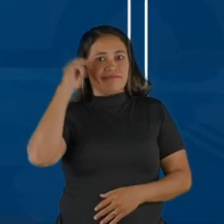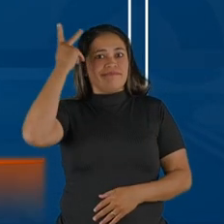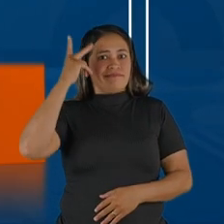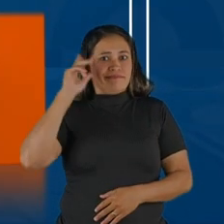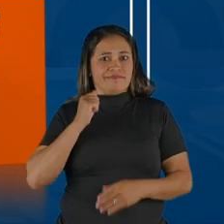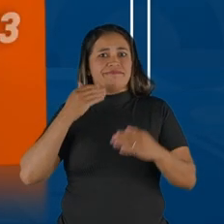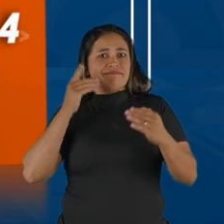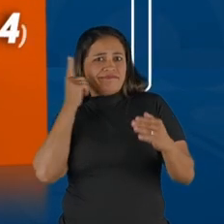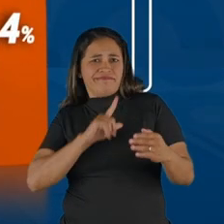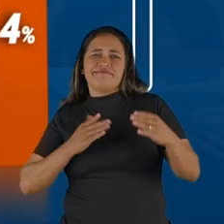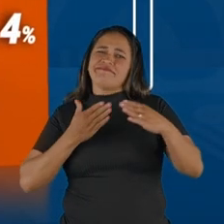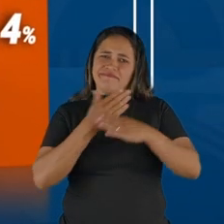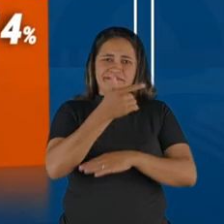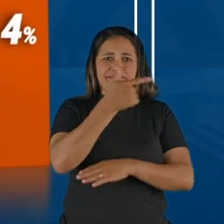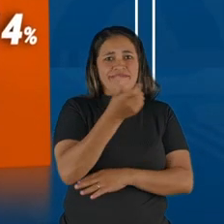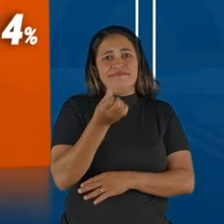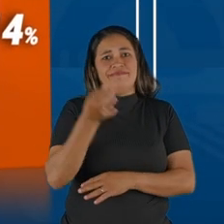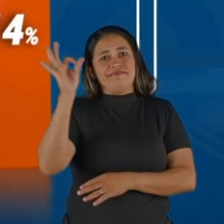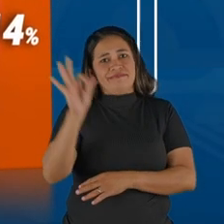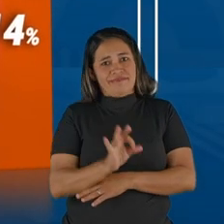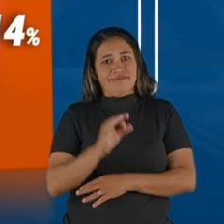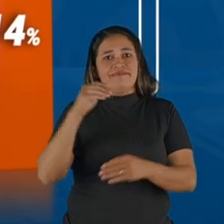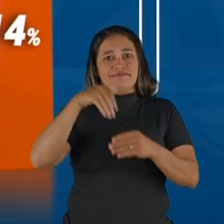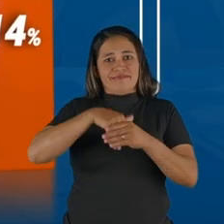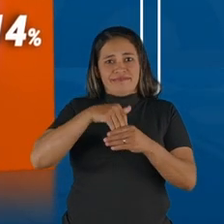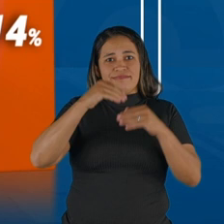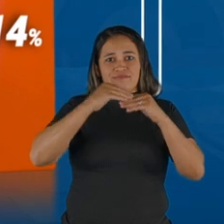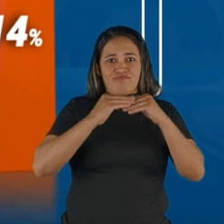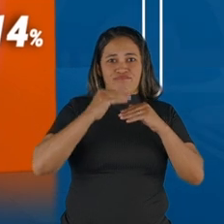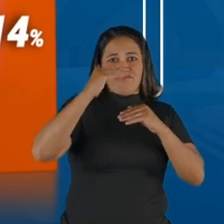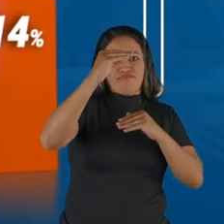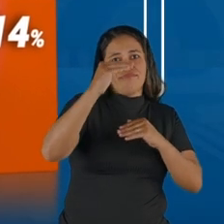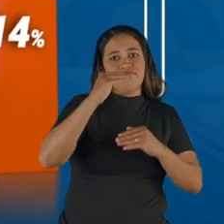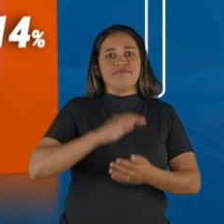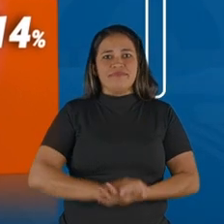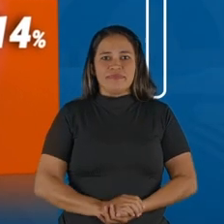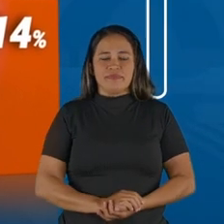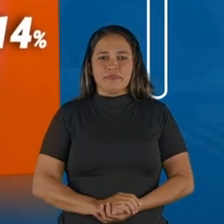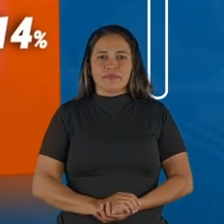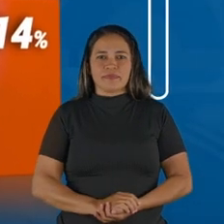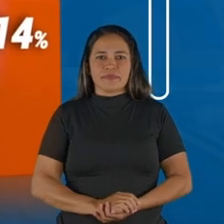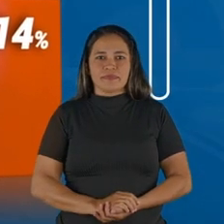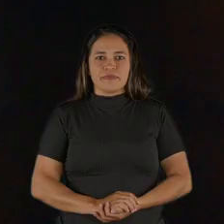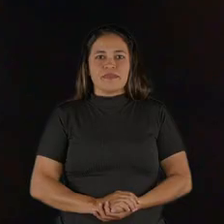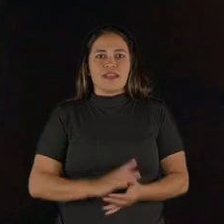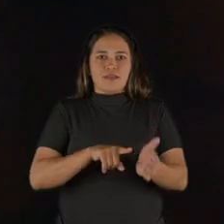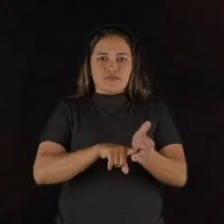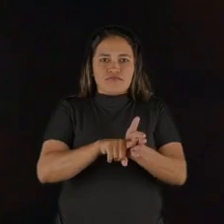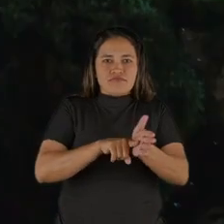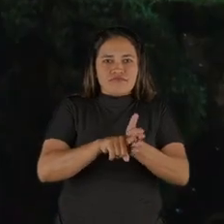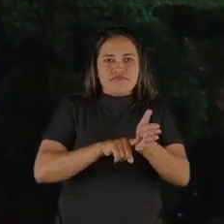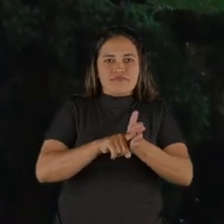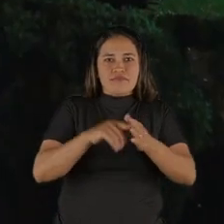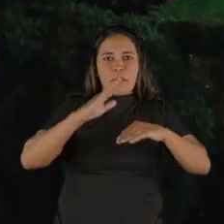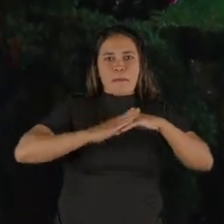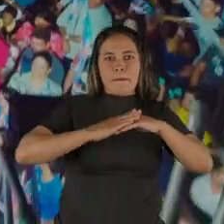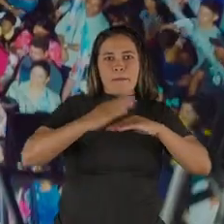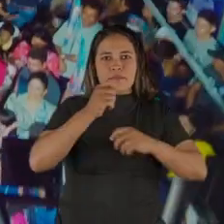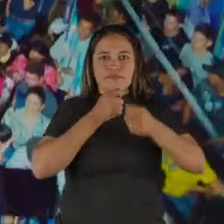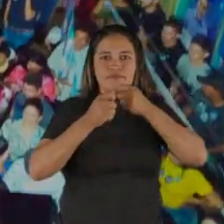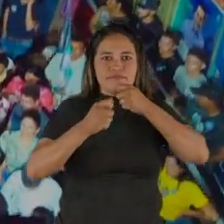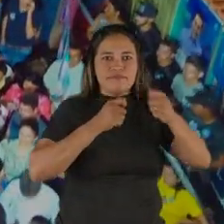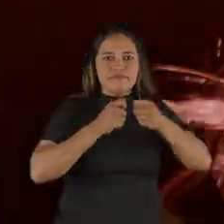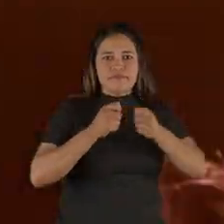vai ganhar com 26% dos votos, aumentando a liderança. A pesquisa com